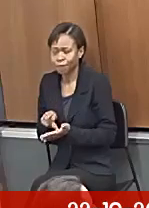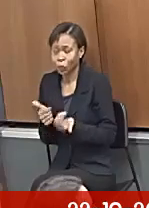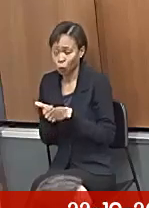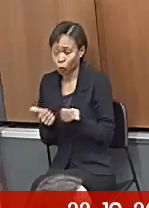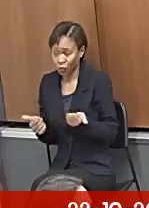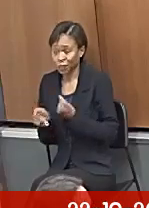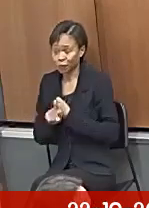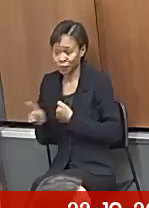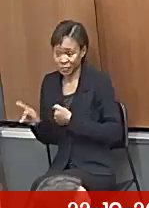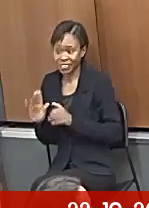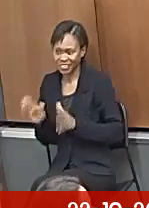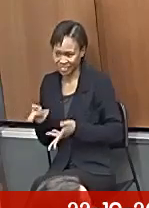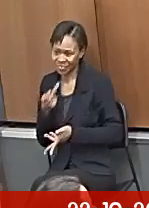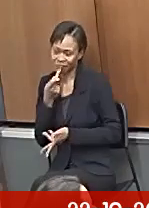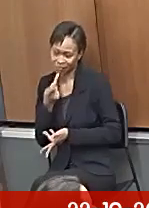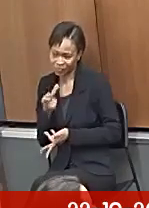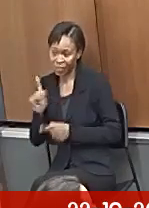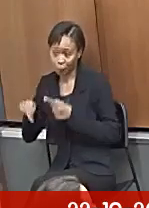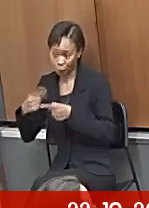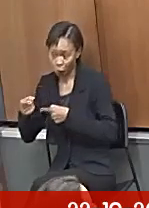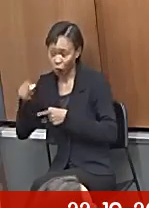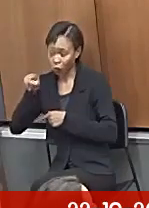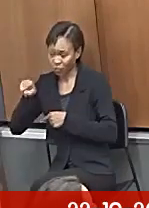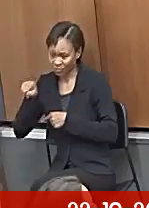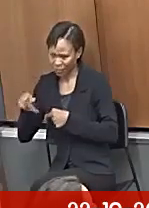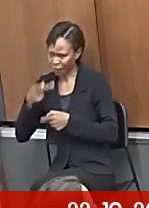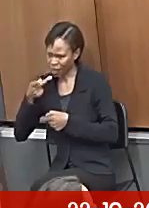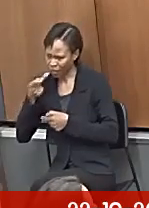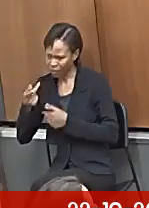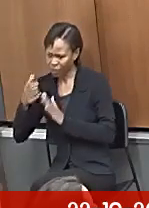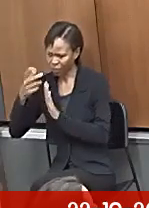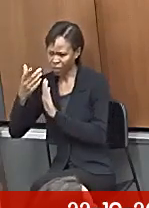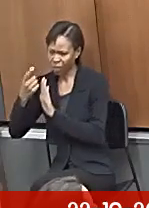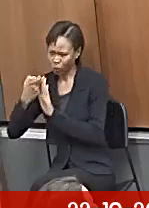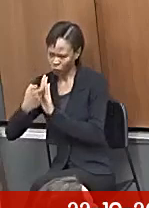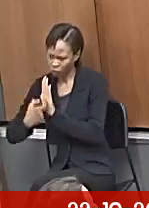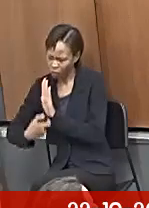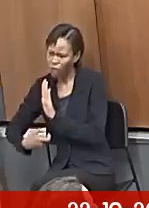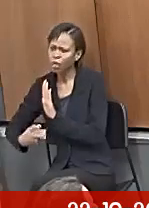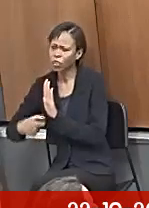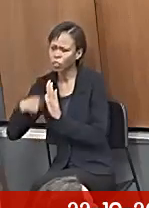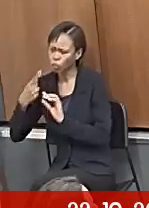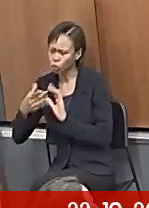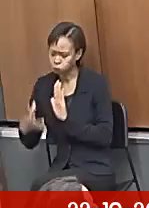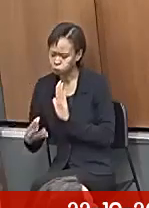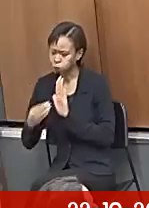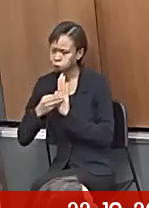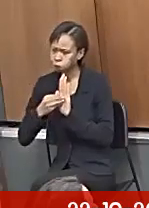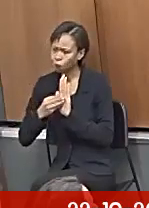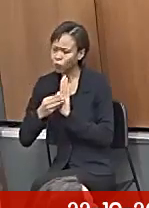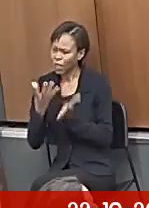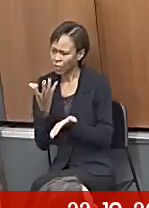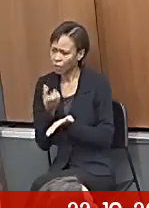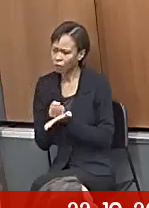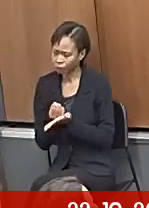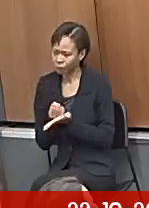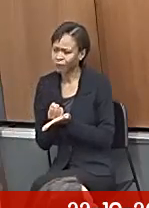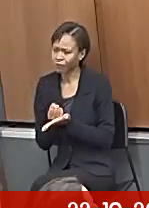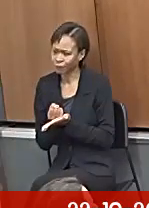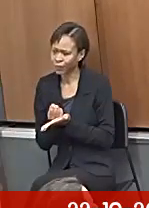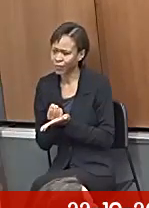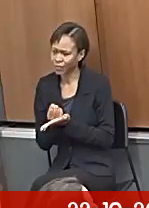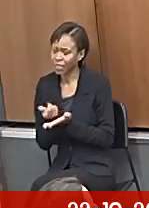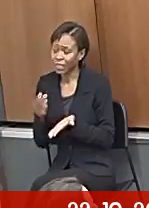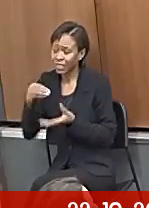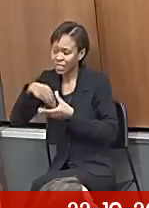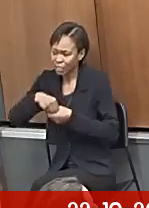se antecipou, depois, por favor, a gente quer, eu particularmente, o deputado Cleiton, acho que todos aqui, além de colocar essa fala